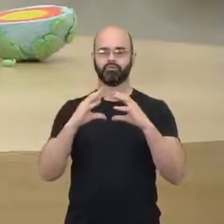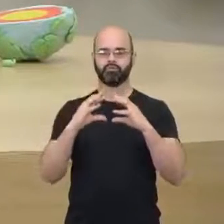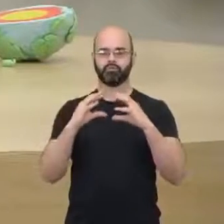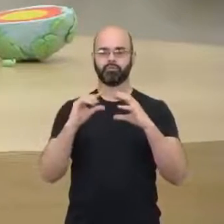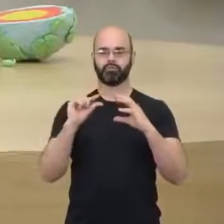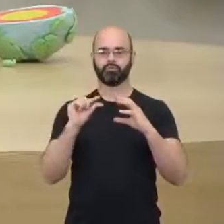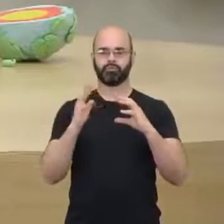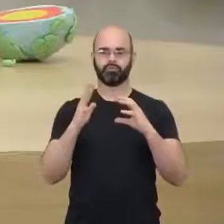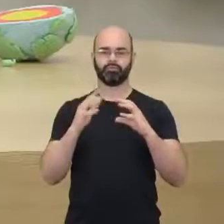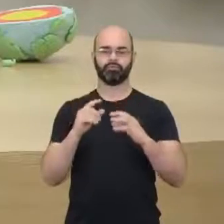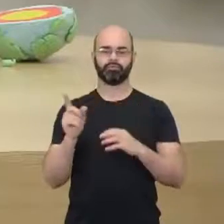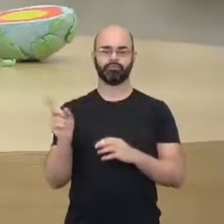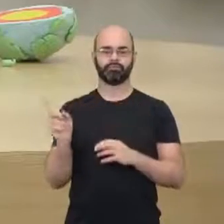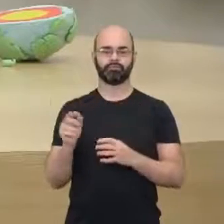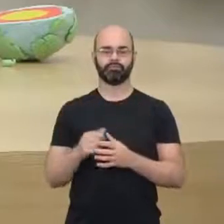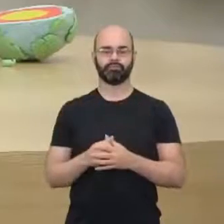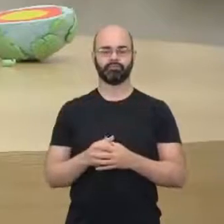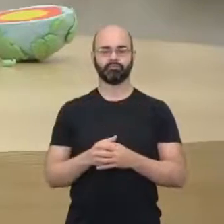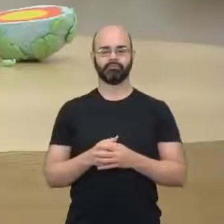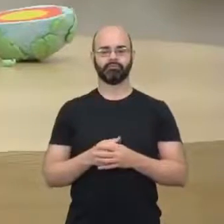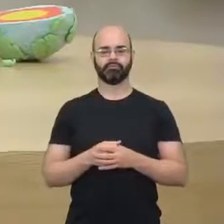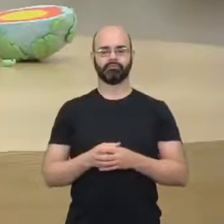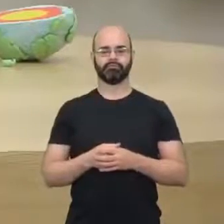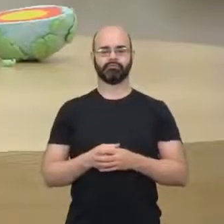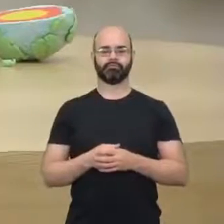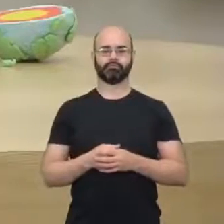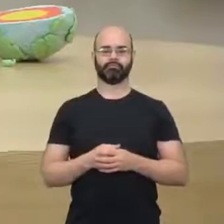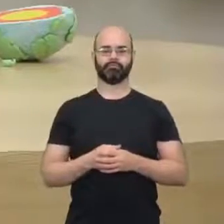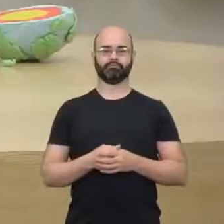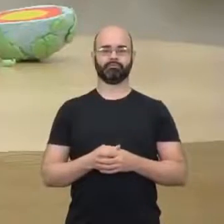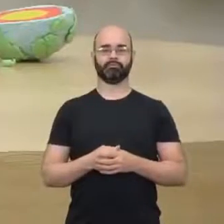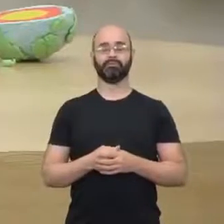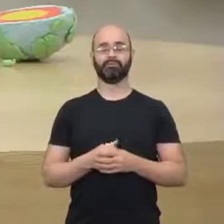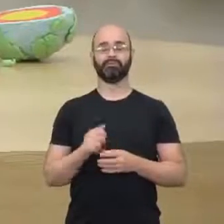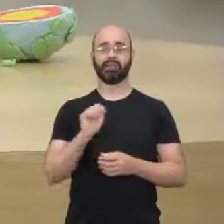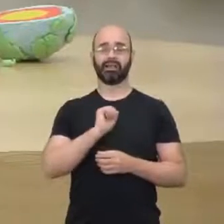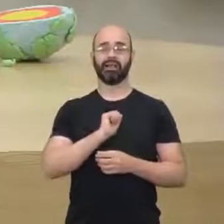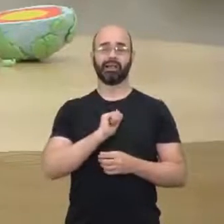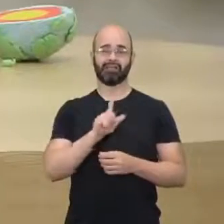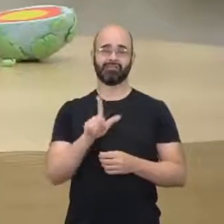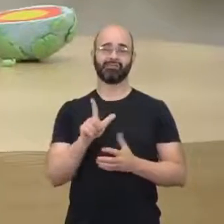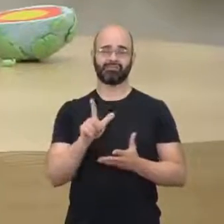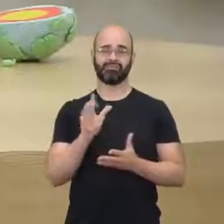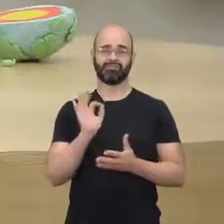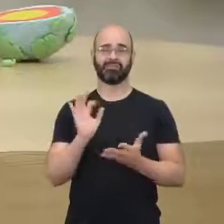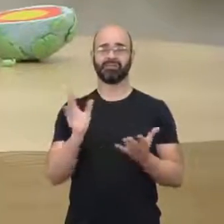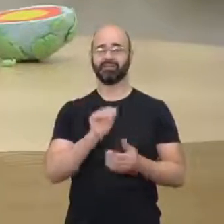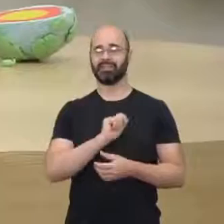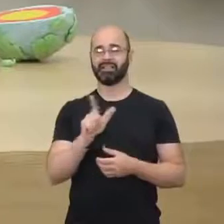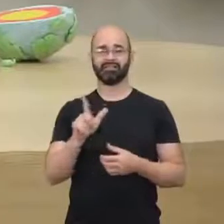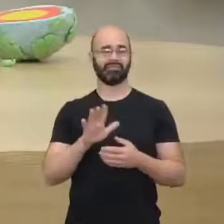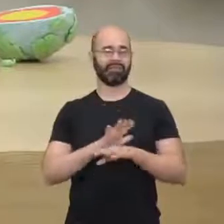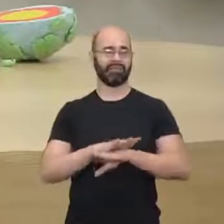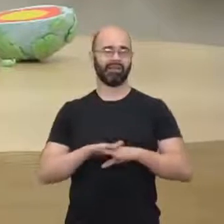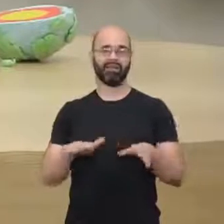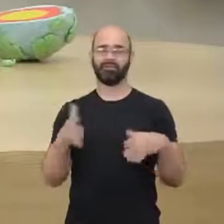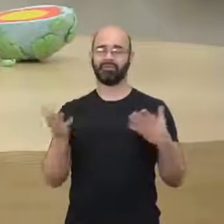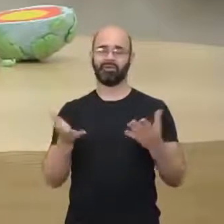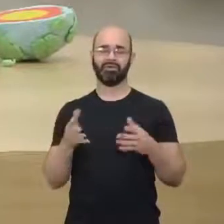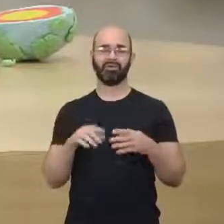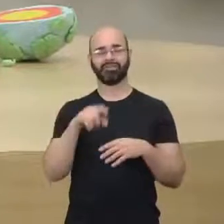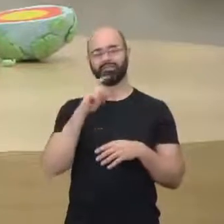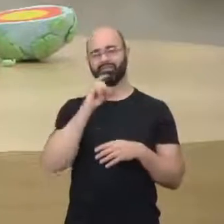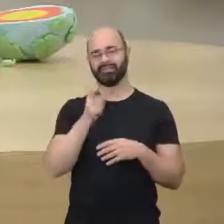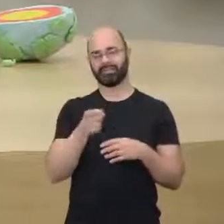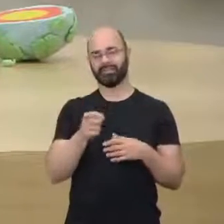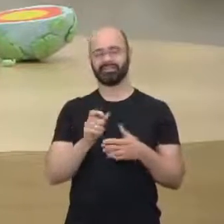uma rocha meio arredondada. E por último, era para ser azul, mas acabou minha massinha azul. Tá? Então meu mar hoje vai estar cheio de alga, vai estar verde.